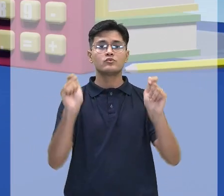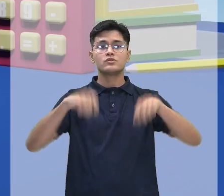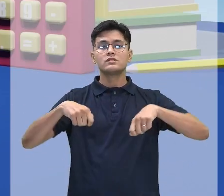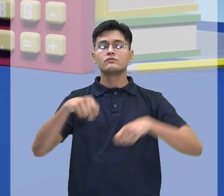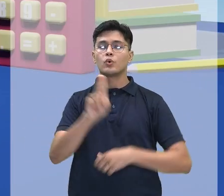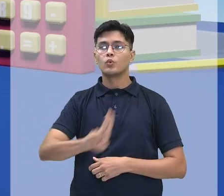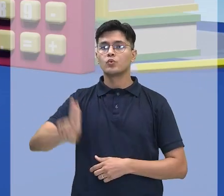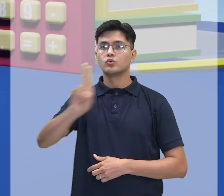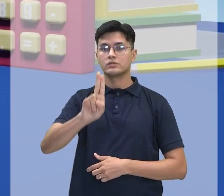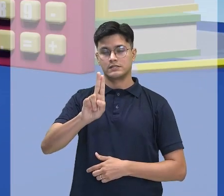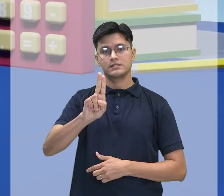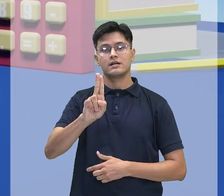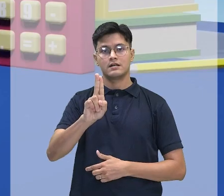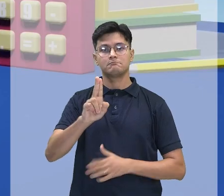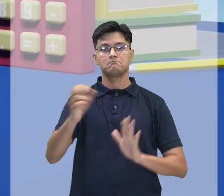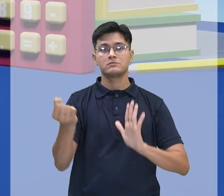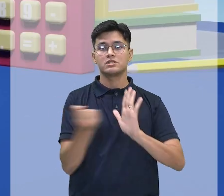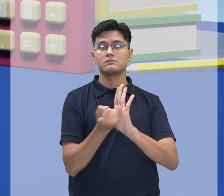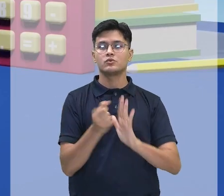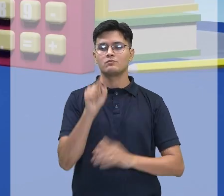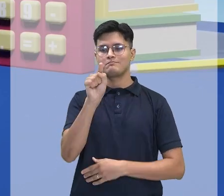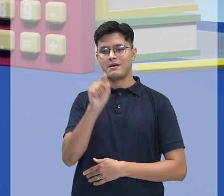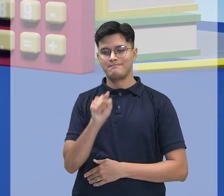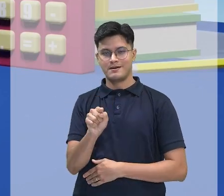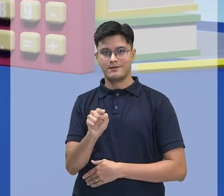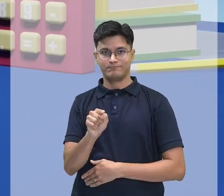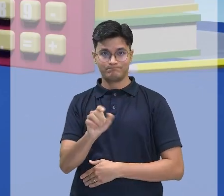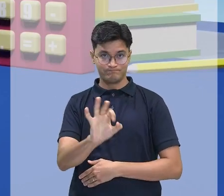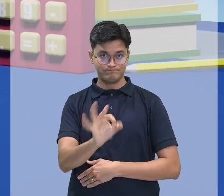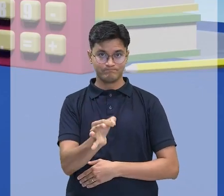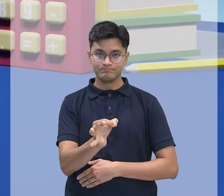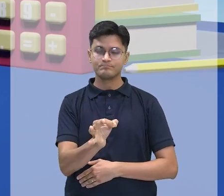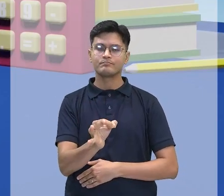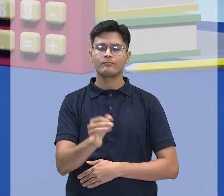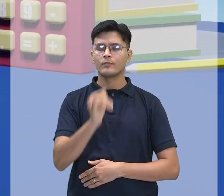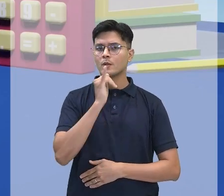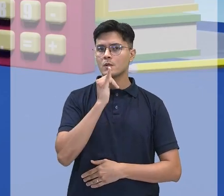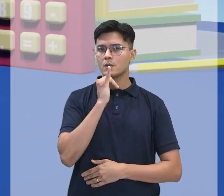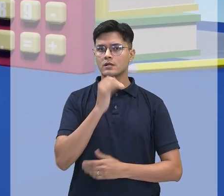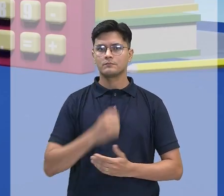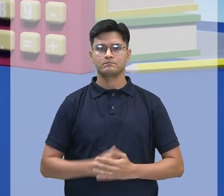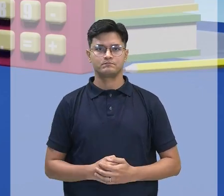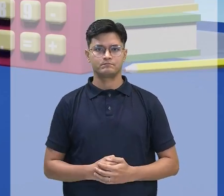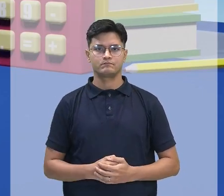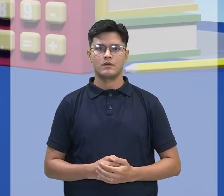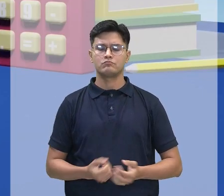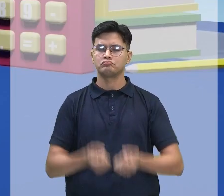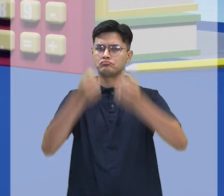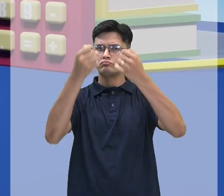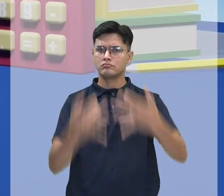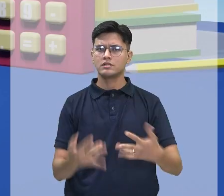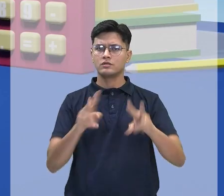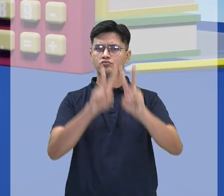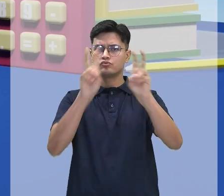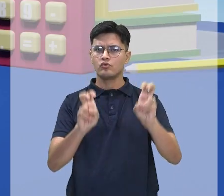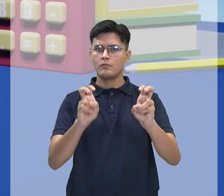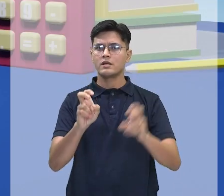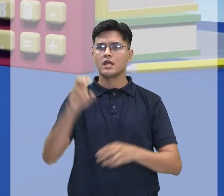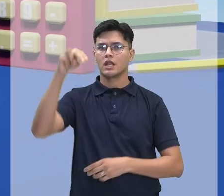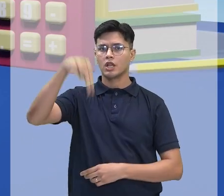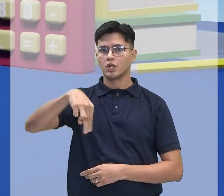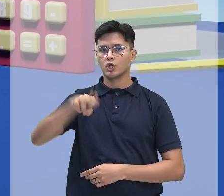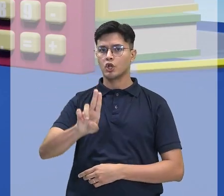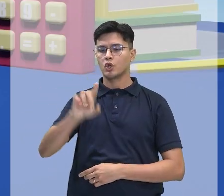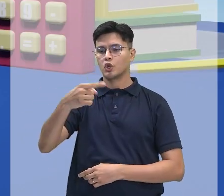simbolizado com dois pontinhos, correto? E aí, como eu estou falando de números inteiros, a gente precisa ter um cuidado todo